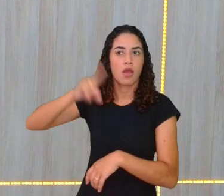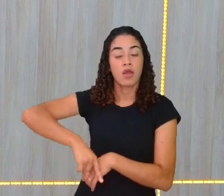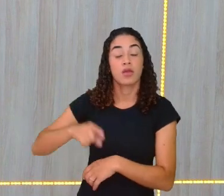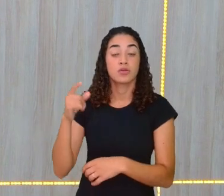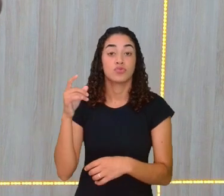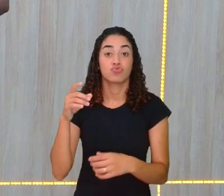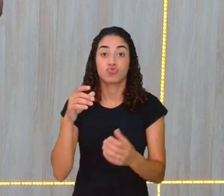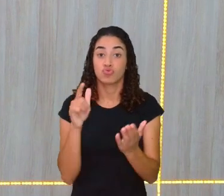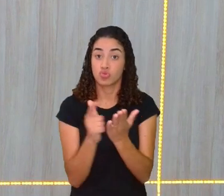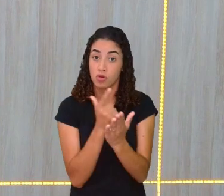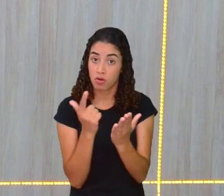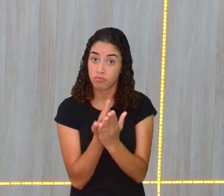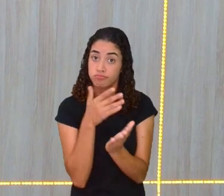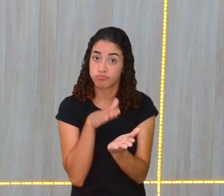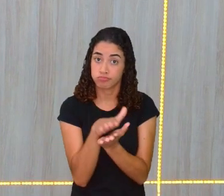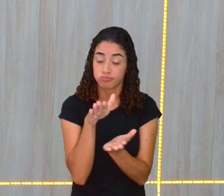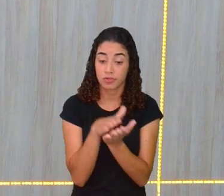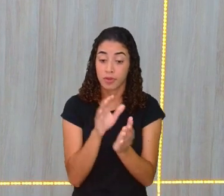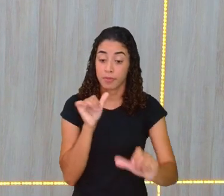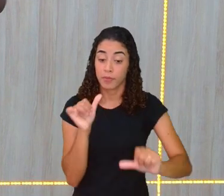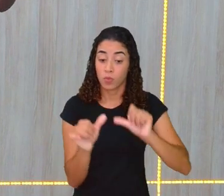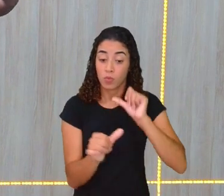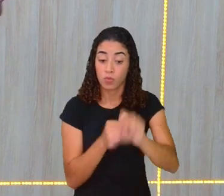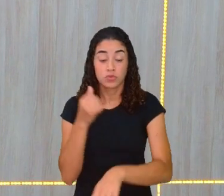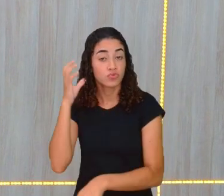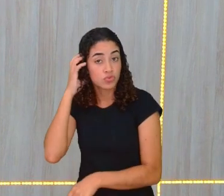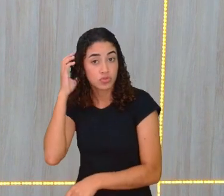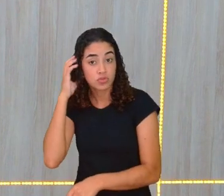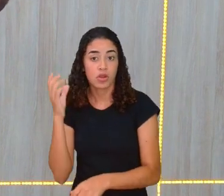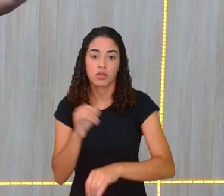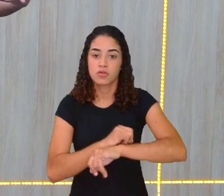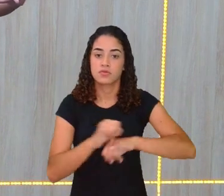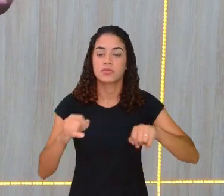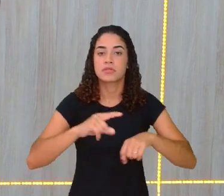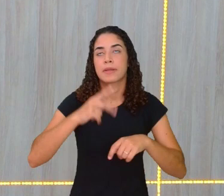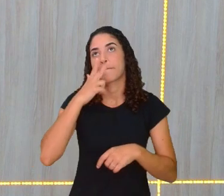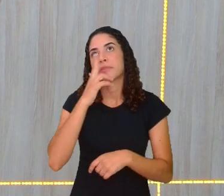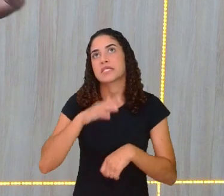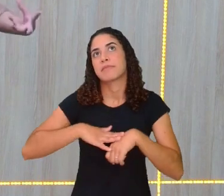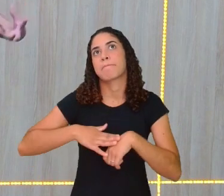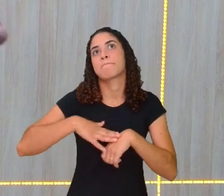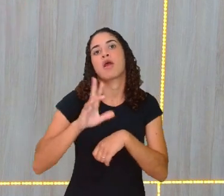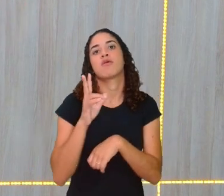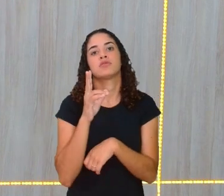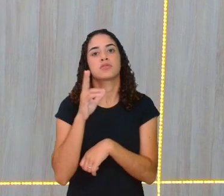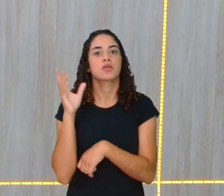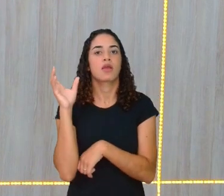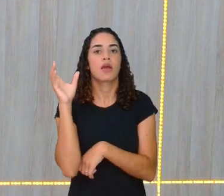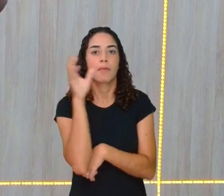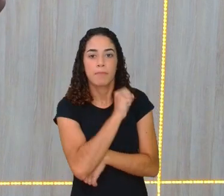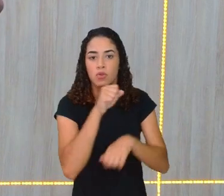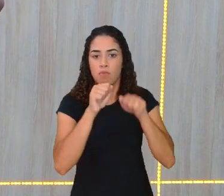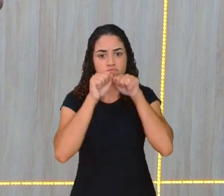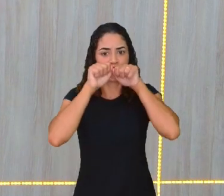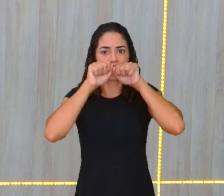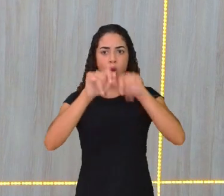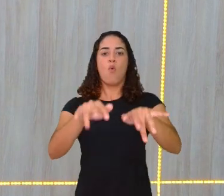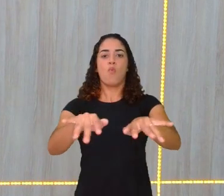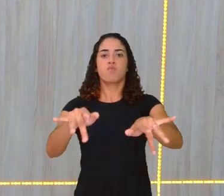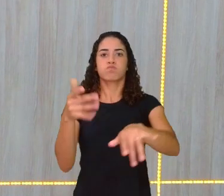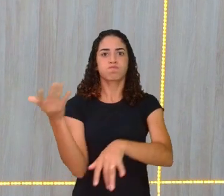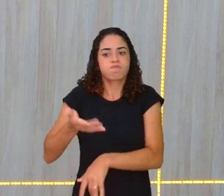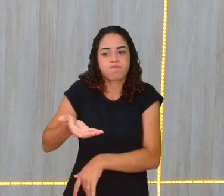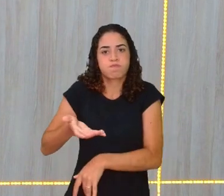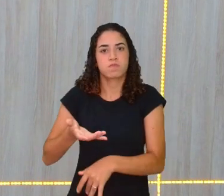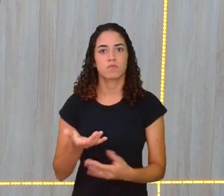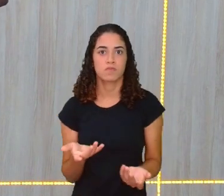impresso. Então, com o advento do rádio, a notícia ela ganha uma força de propagação muito veloz, né? Em